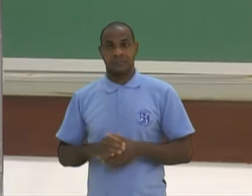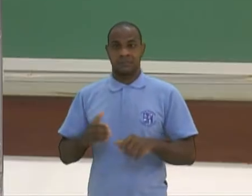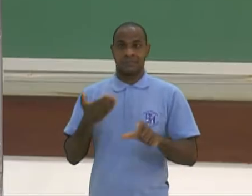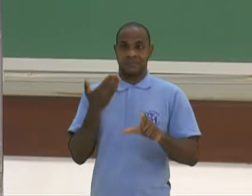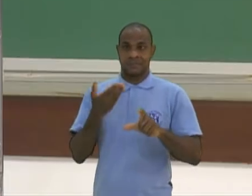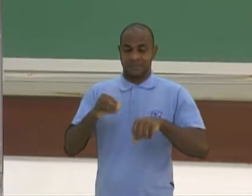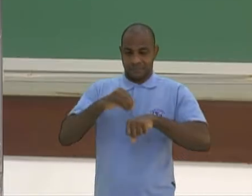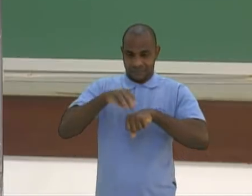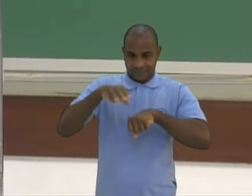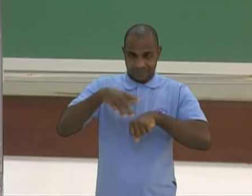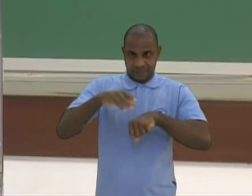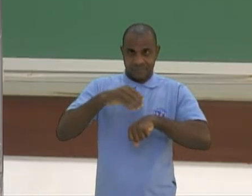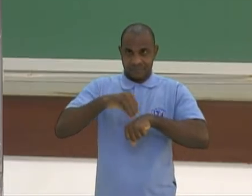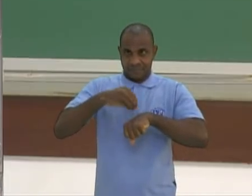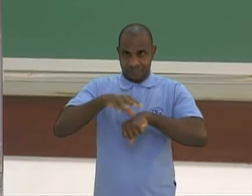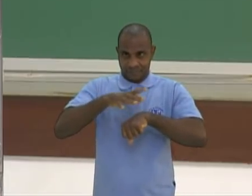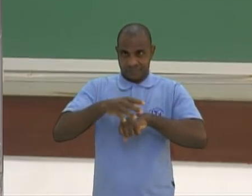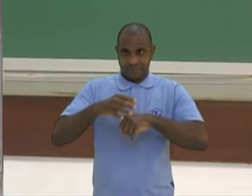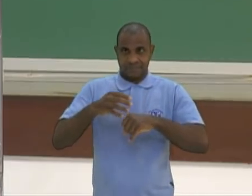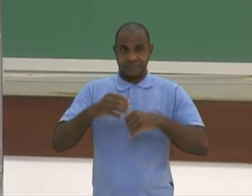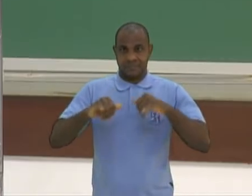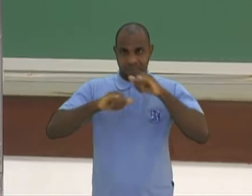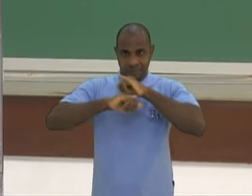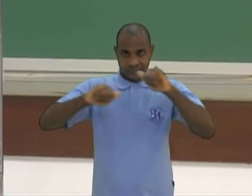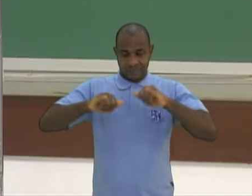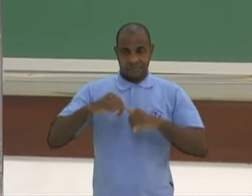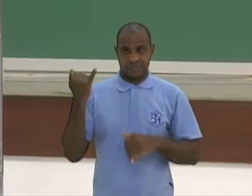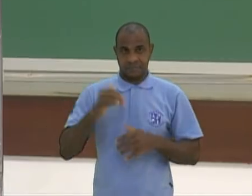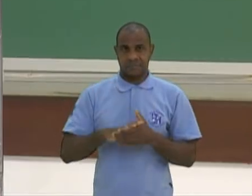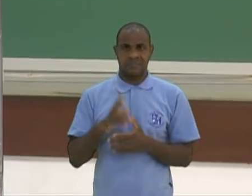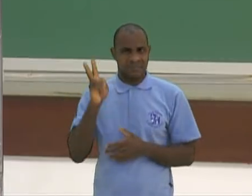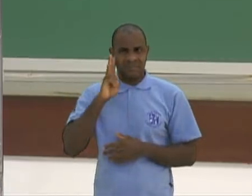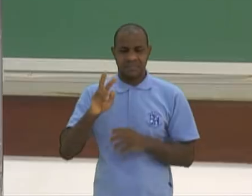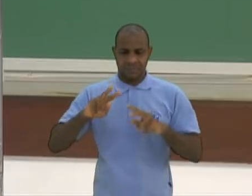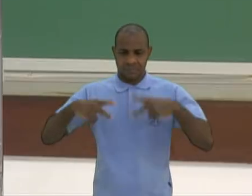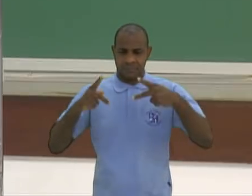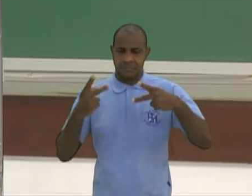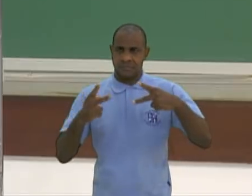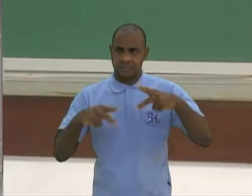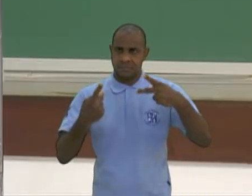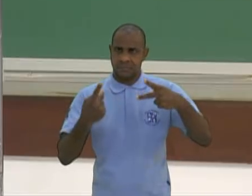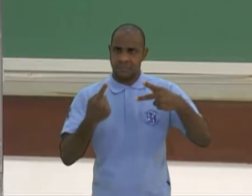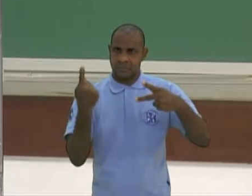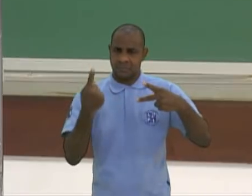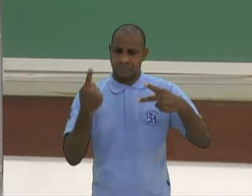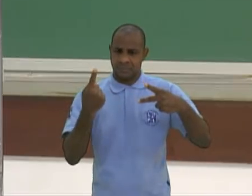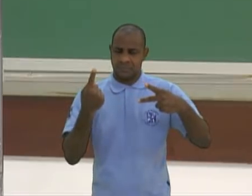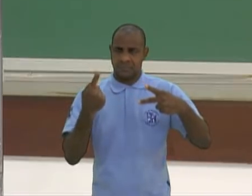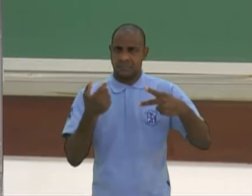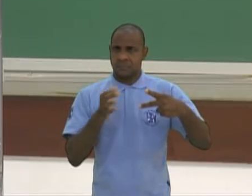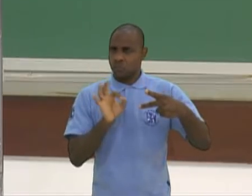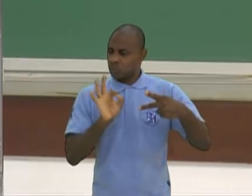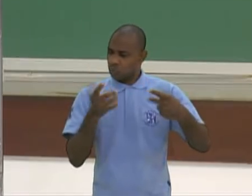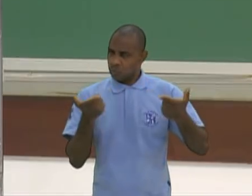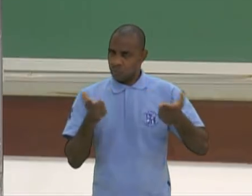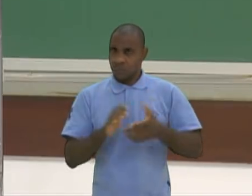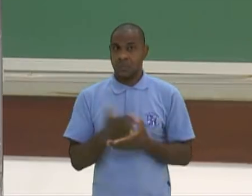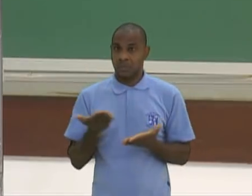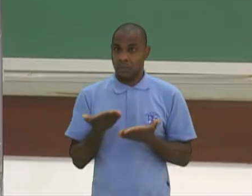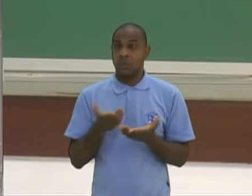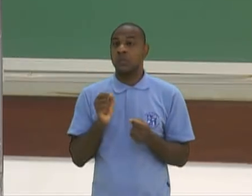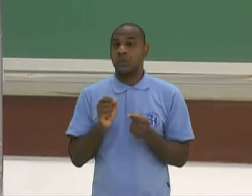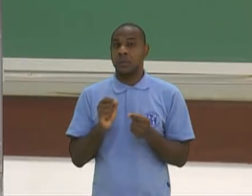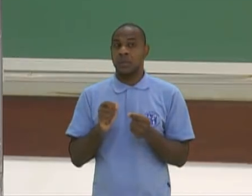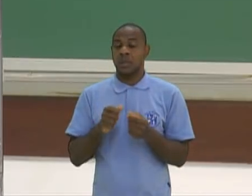link de presença que tínhamos antigamente? Não tem mais. Agora é a atividade obrigatória que dá presente de vocês. Por isso,